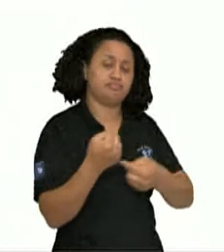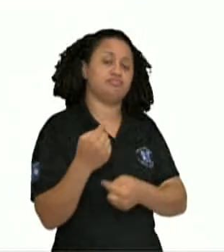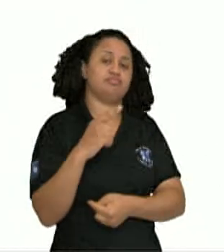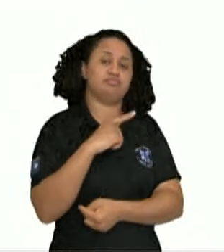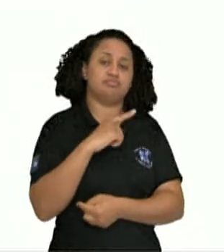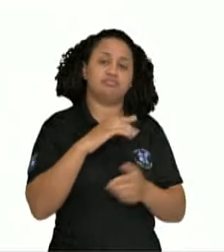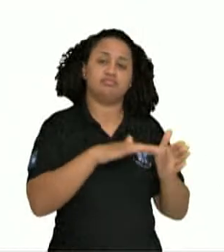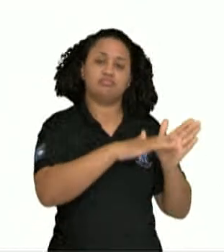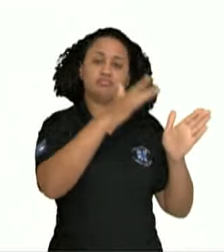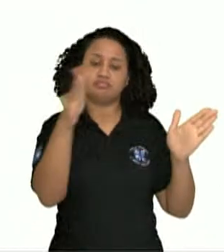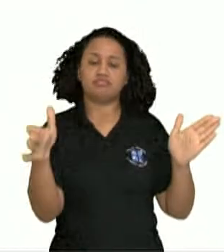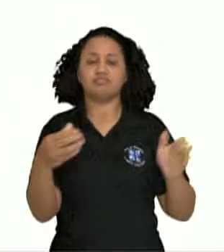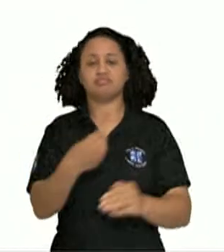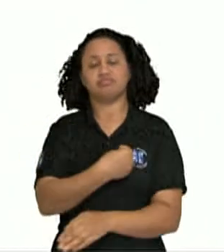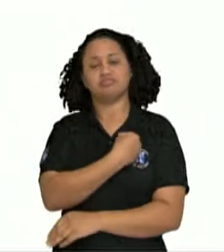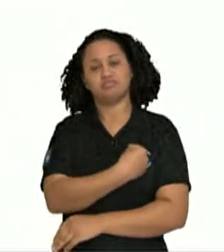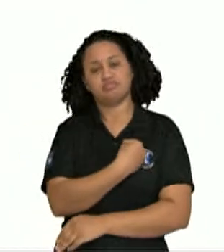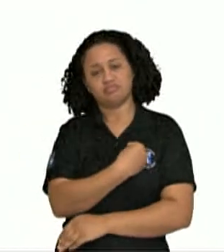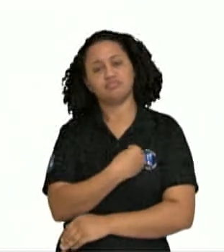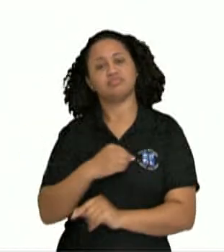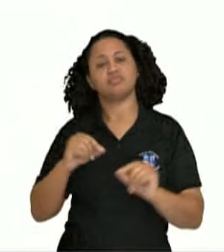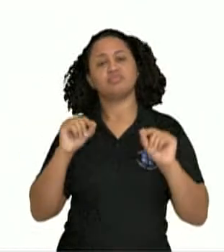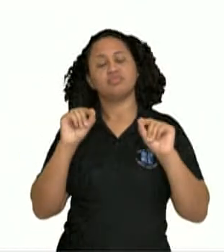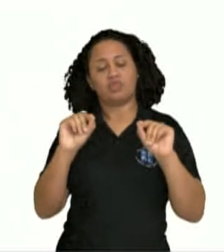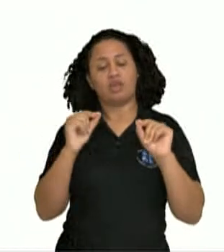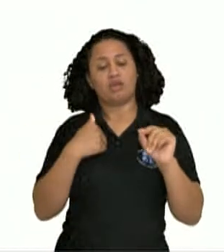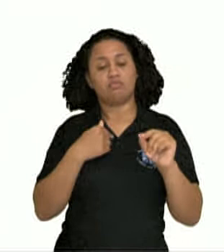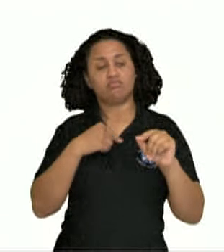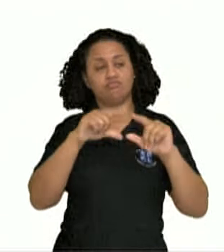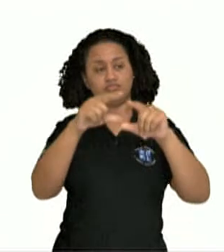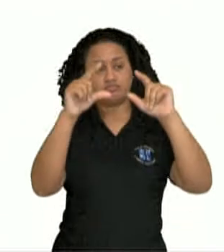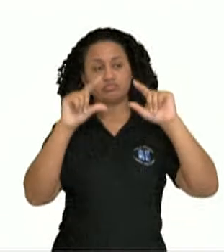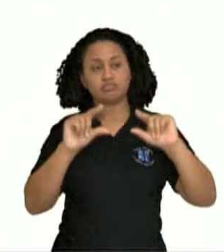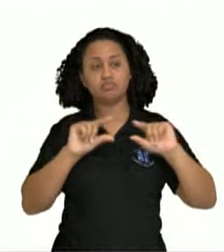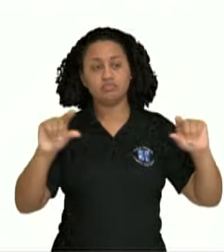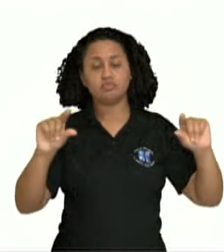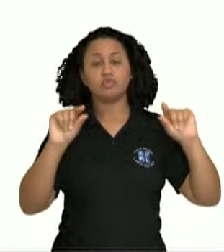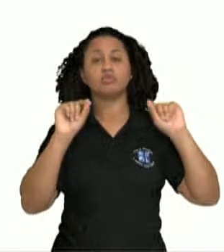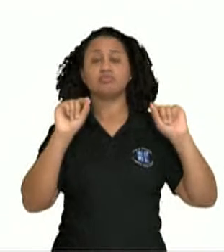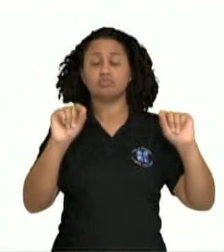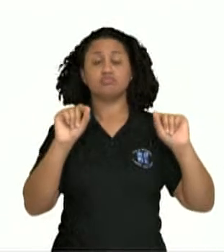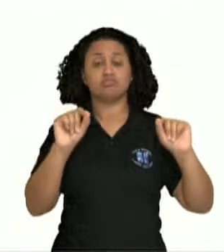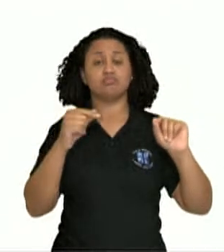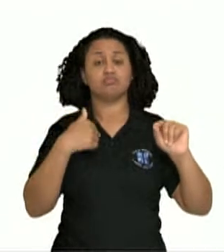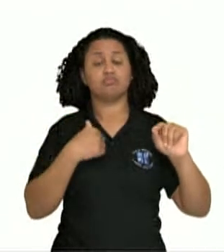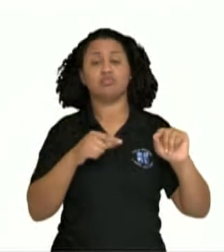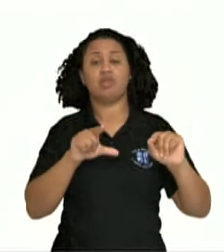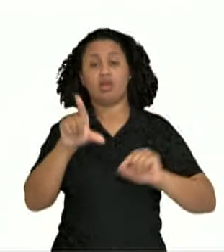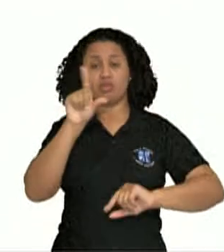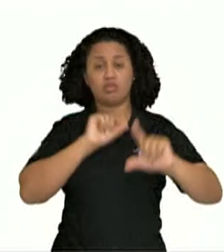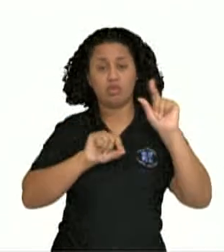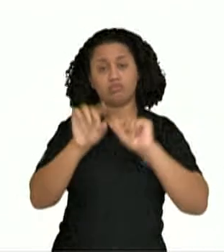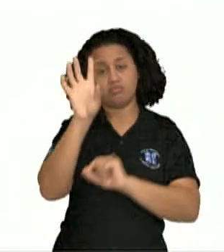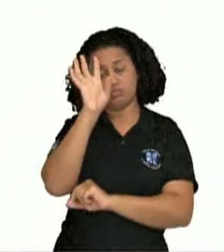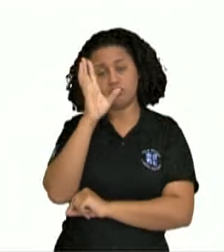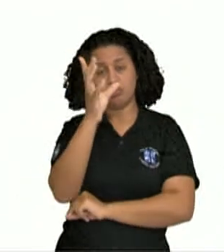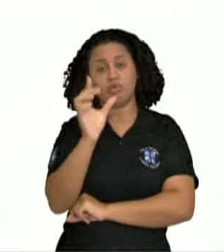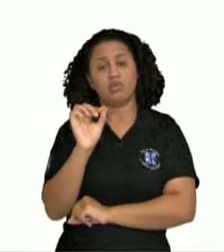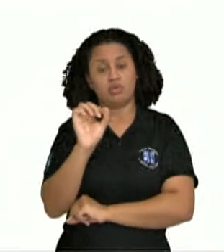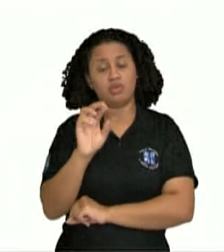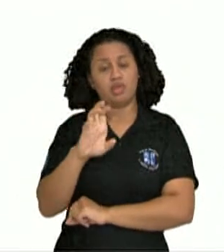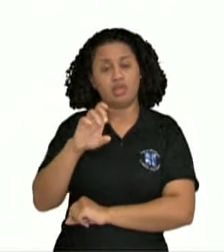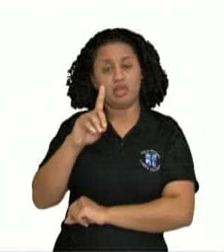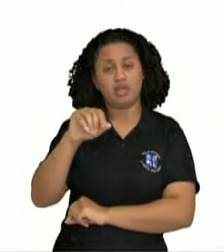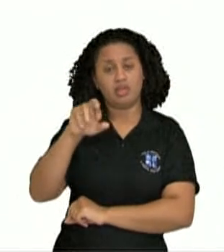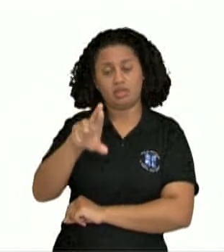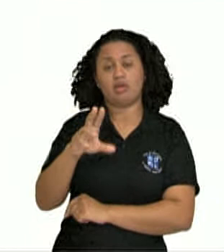no decorrer de nossa vida. Fala aqui no segundo parágrafo que a decisão de rendir-se ou